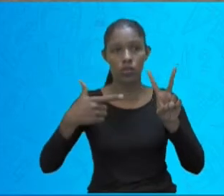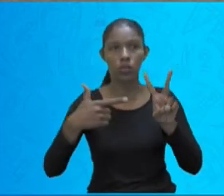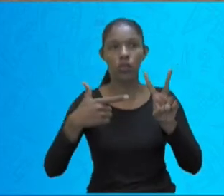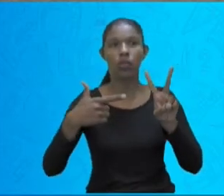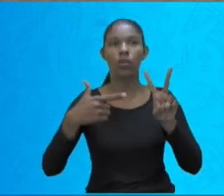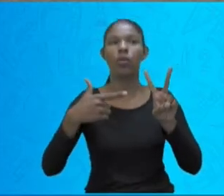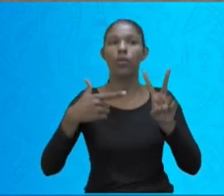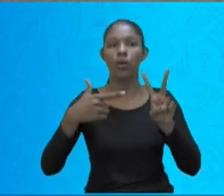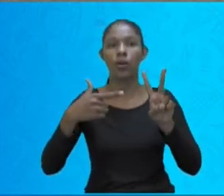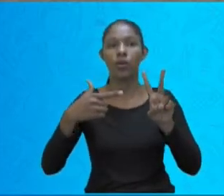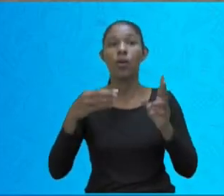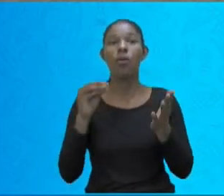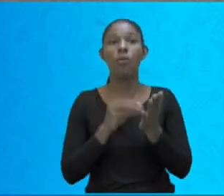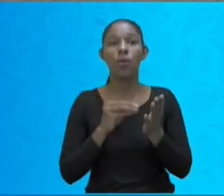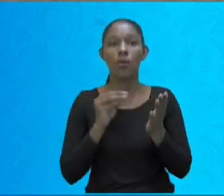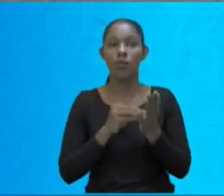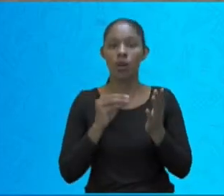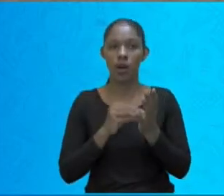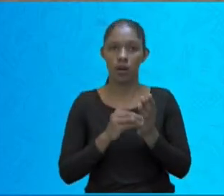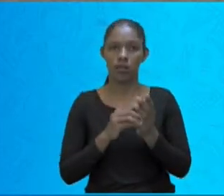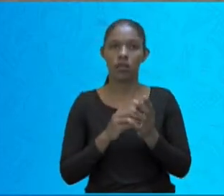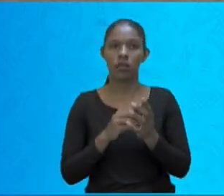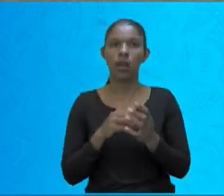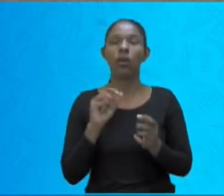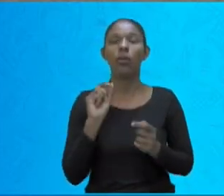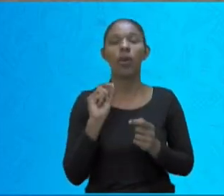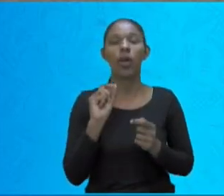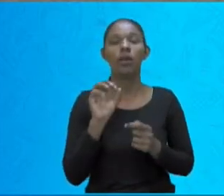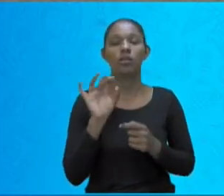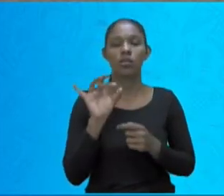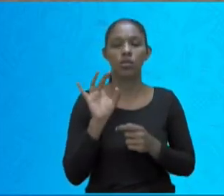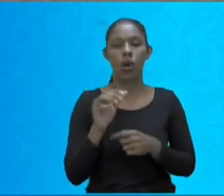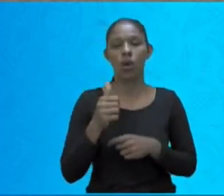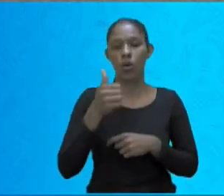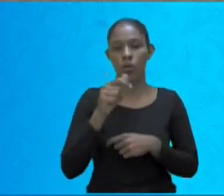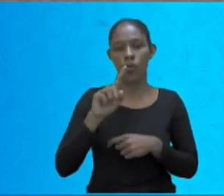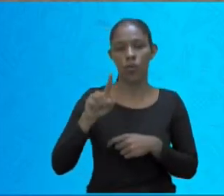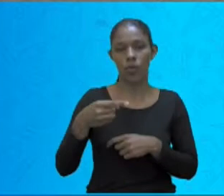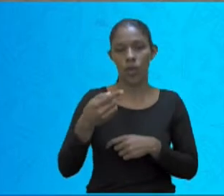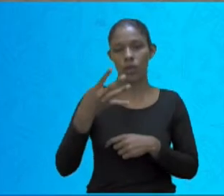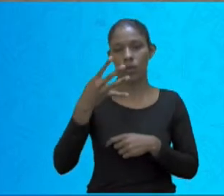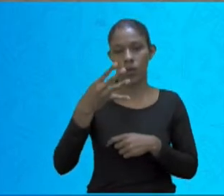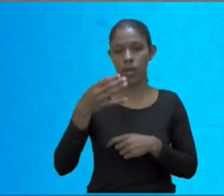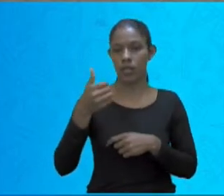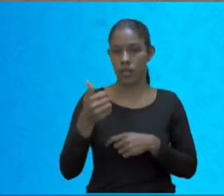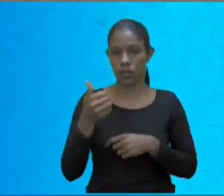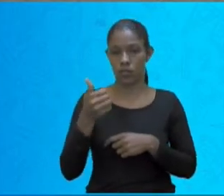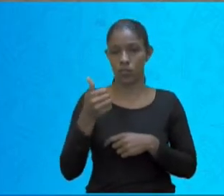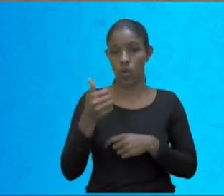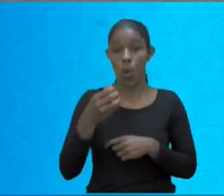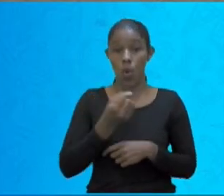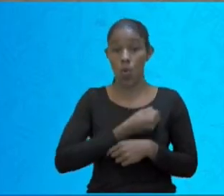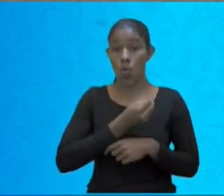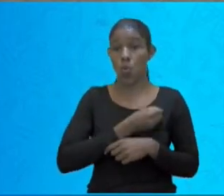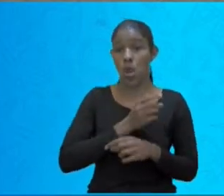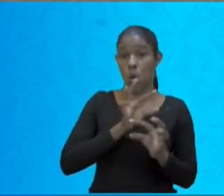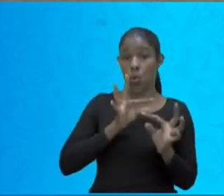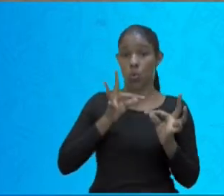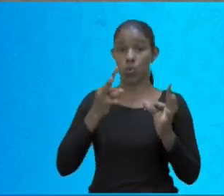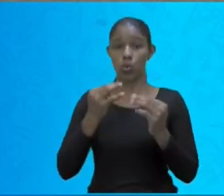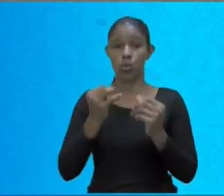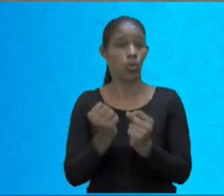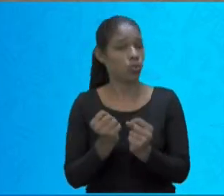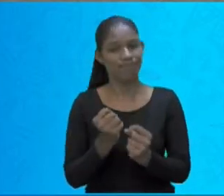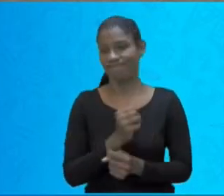primeiras casas decimais, 1,41. Então, eu não peguei o valor todo, está faltando. Por isso,